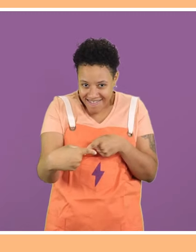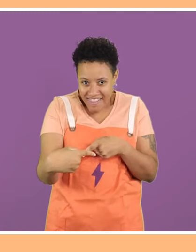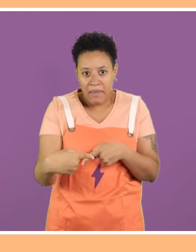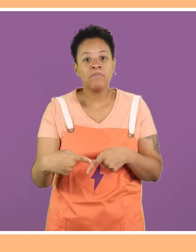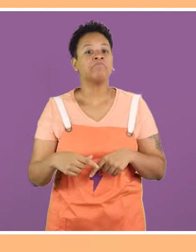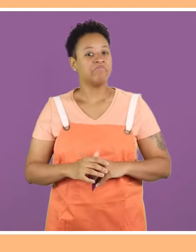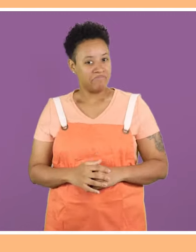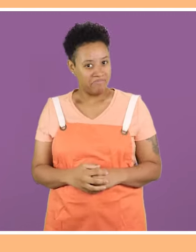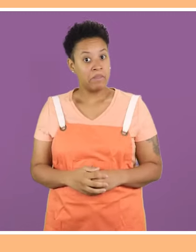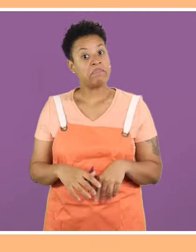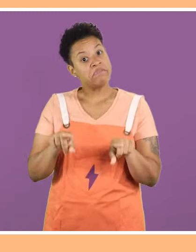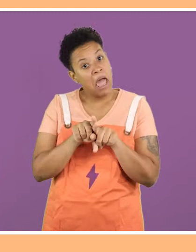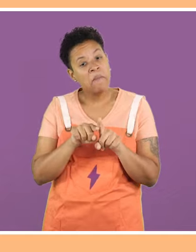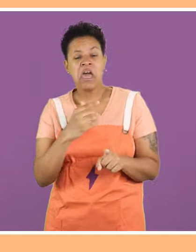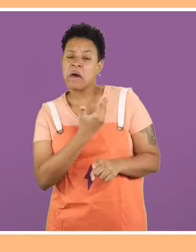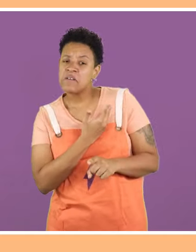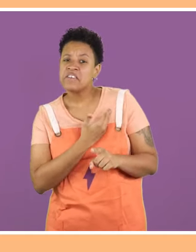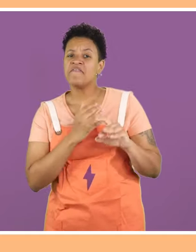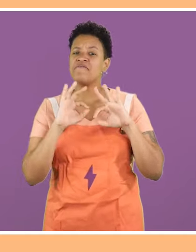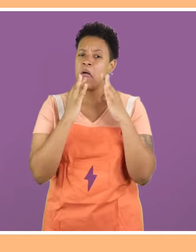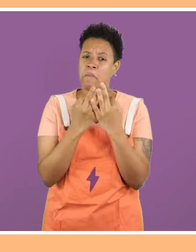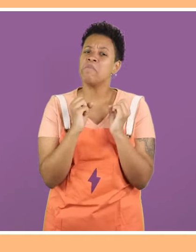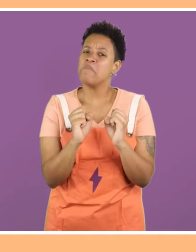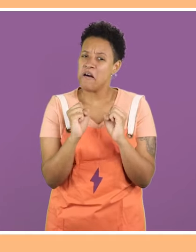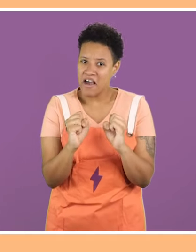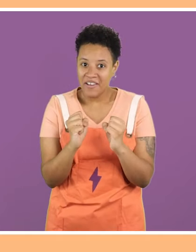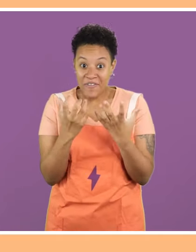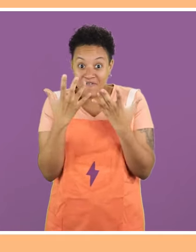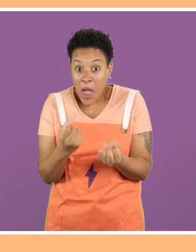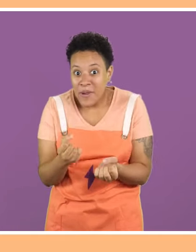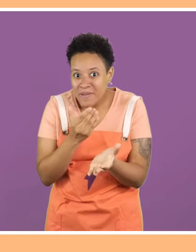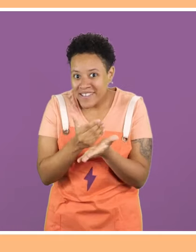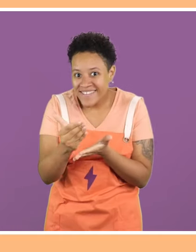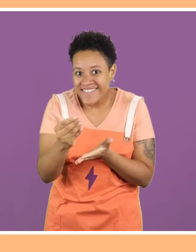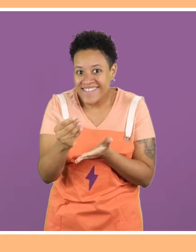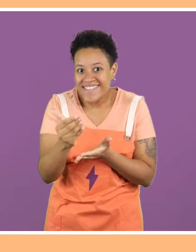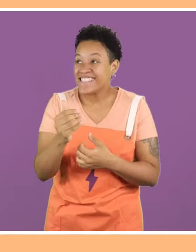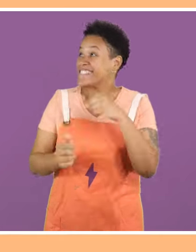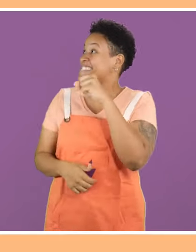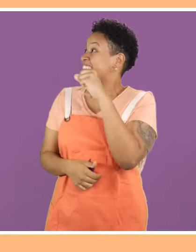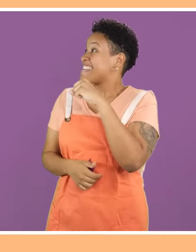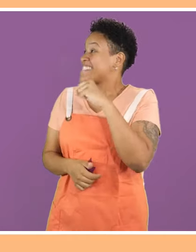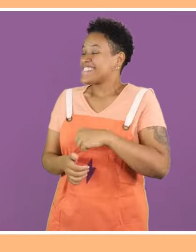amigos ou parentes. Bora começar? Sim! Vamos fazer.